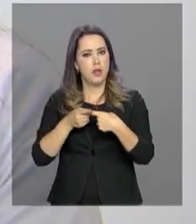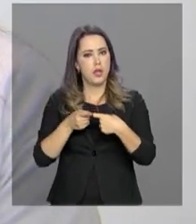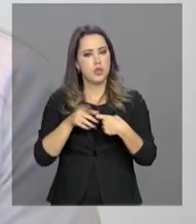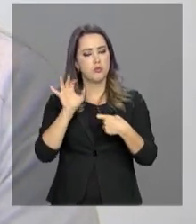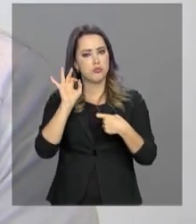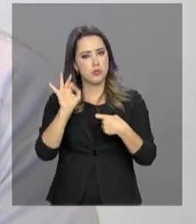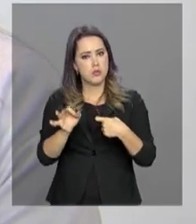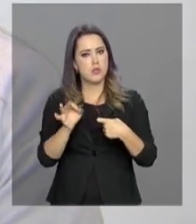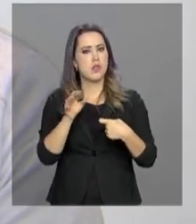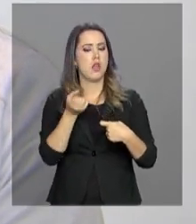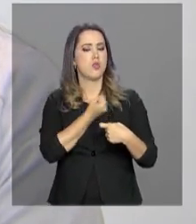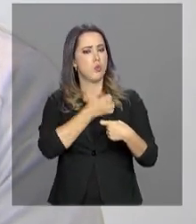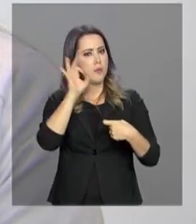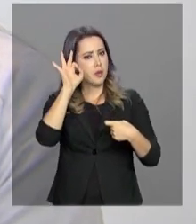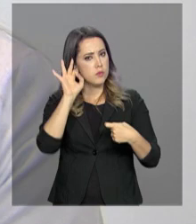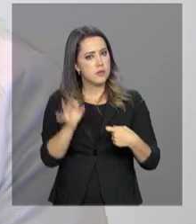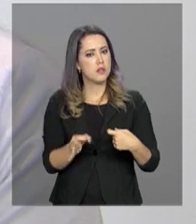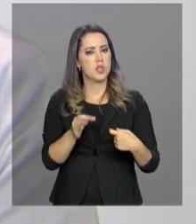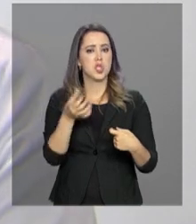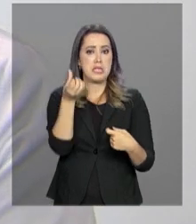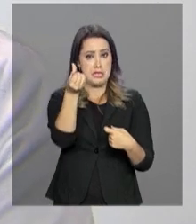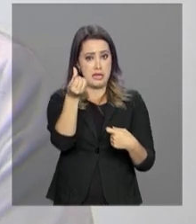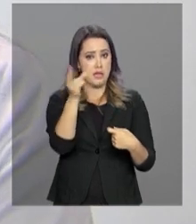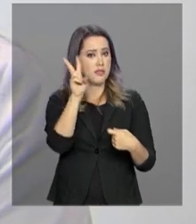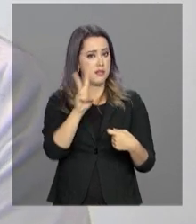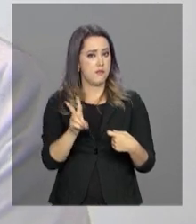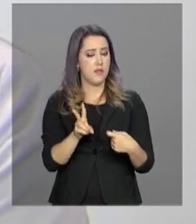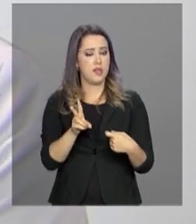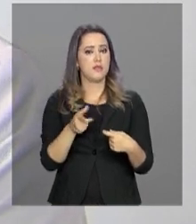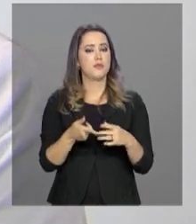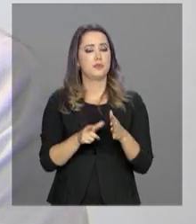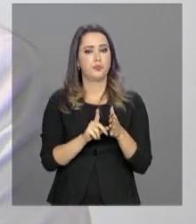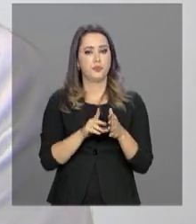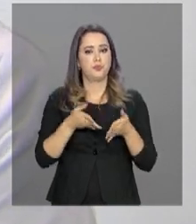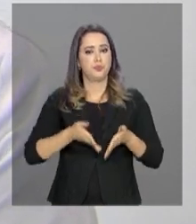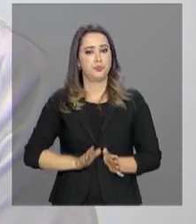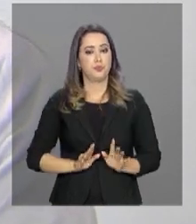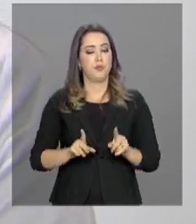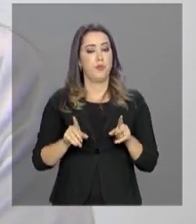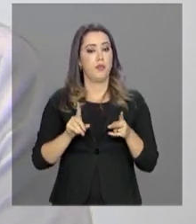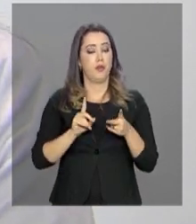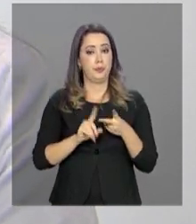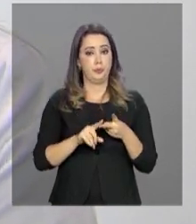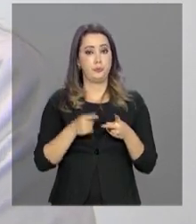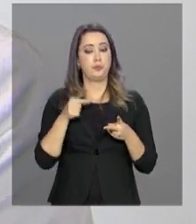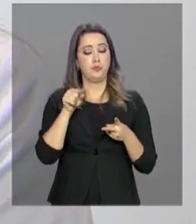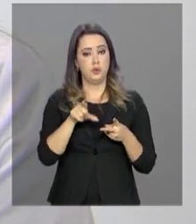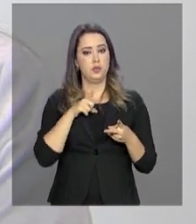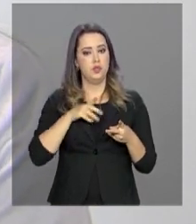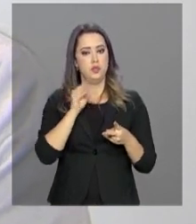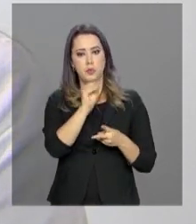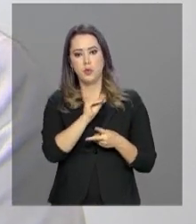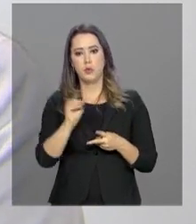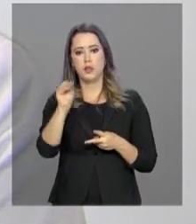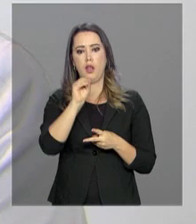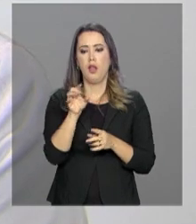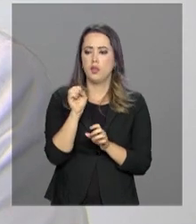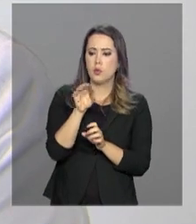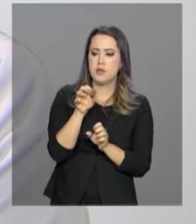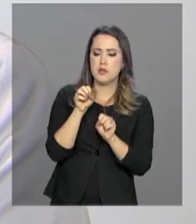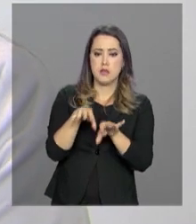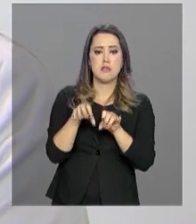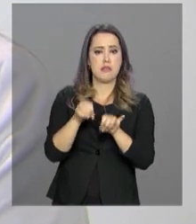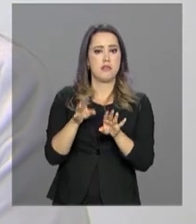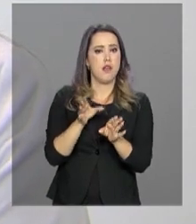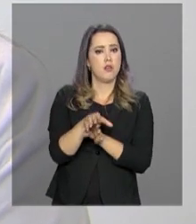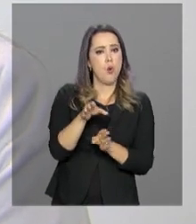consultas, uma quantidade, né, pelo menos 6 consultas no pré-natal. E nesse pré-natal que ela seja bem, ela vai ser